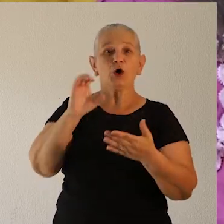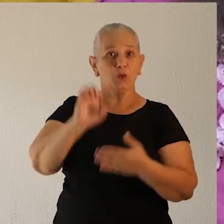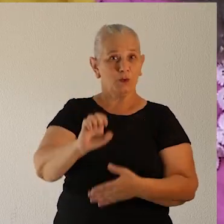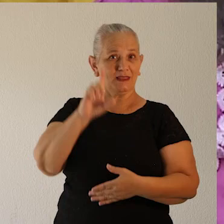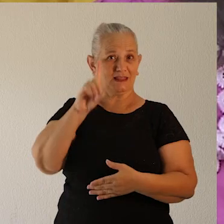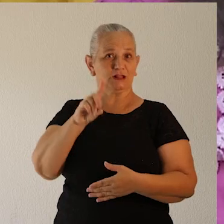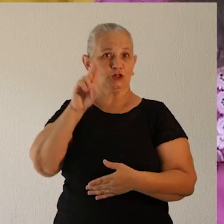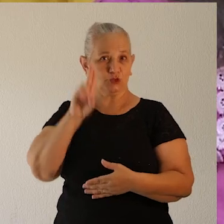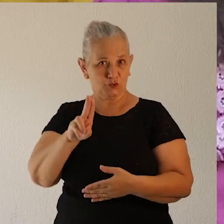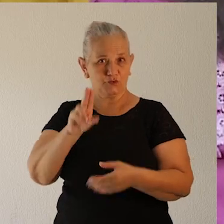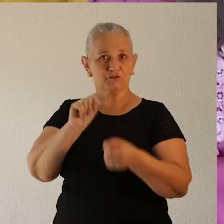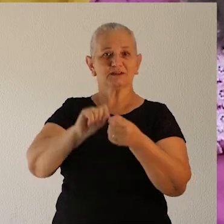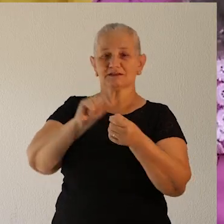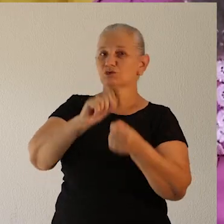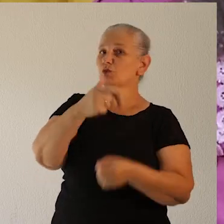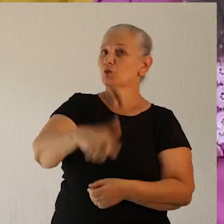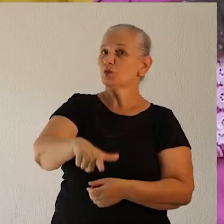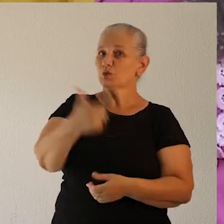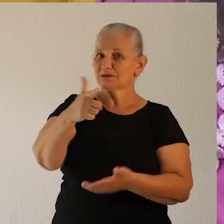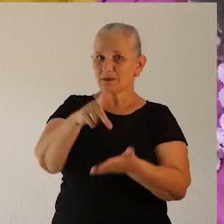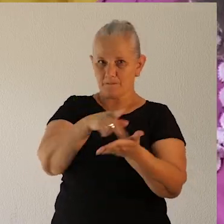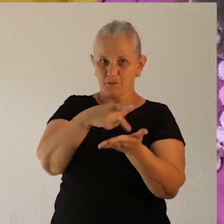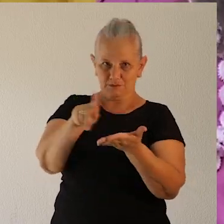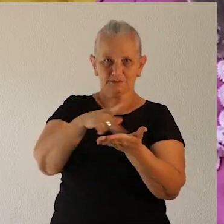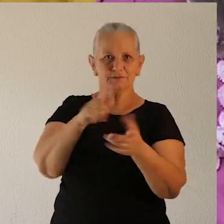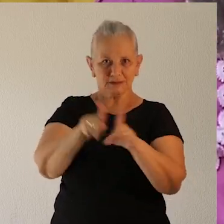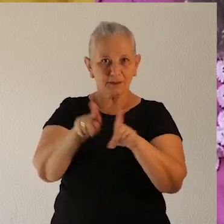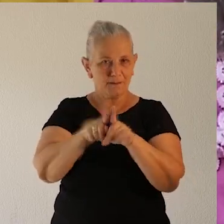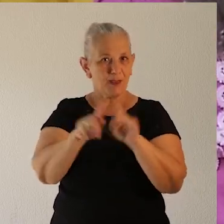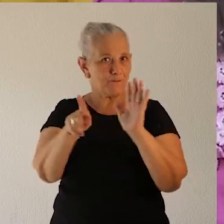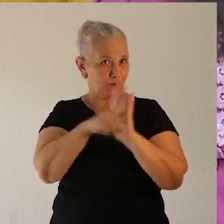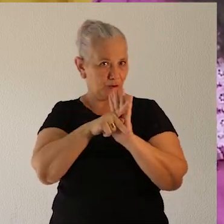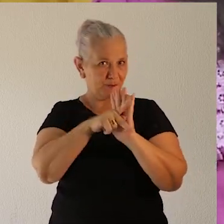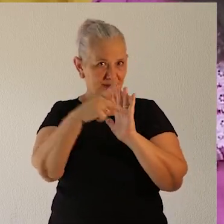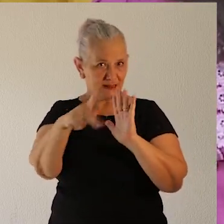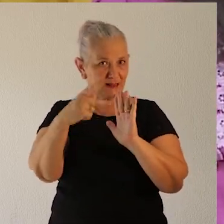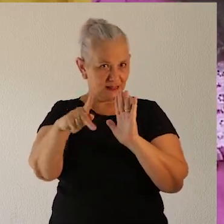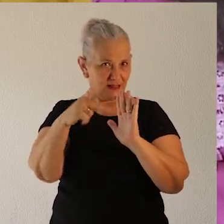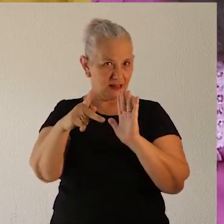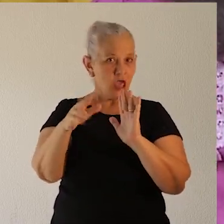outras poesias que ele musicou também. Ah, sim. Então, em cima até